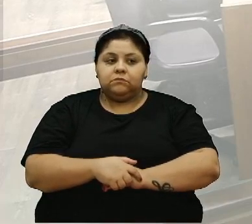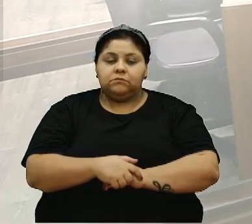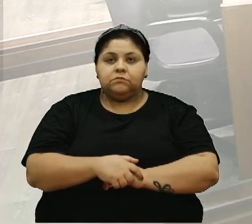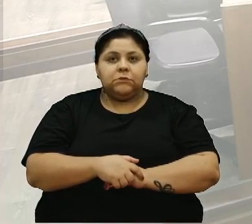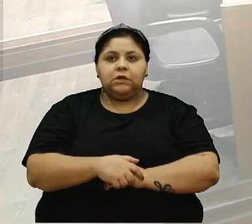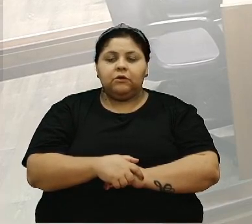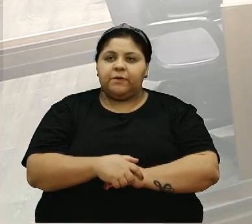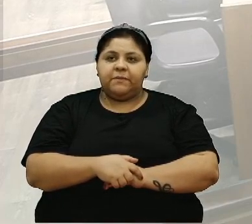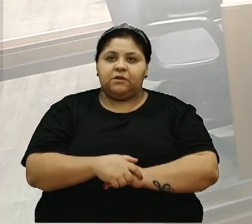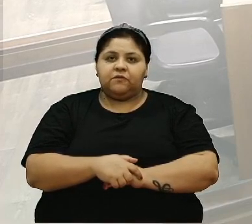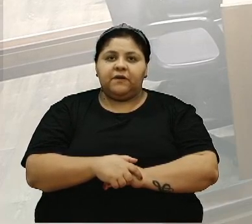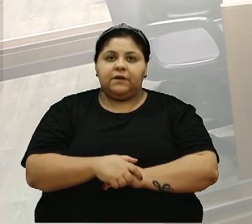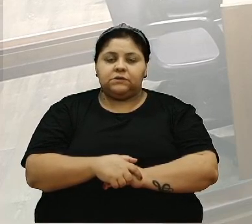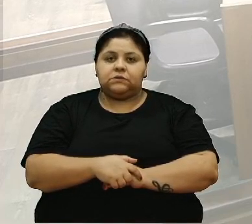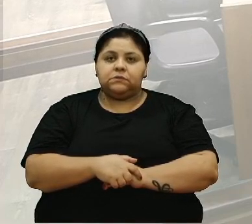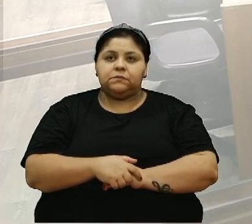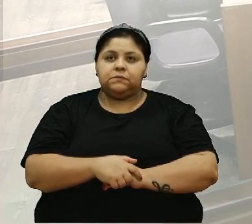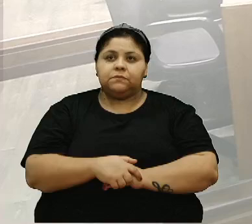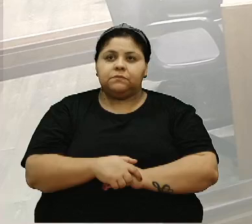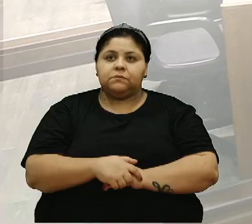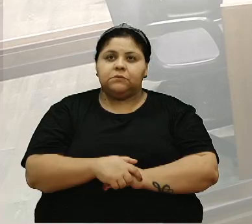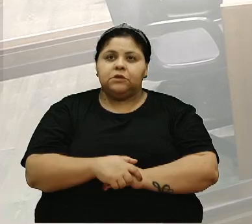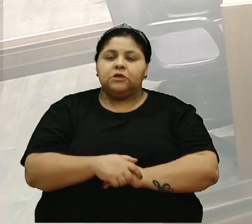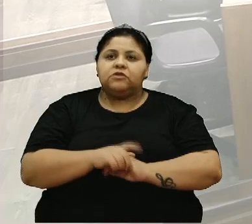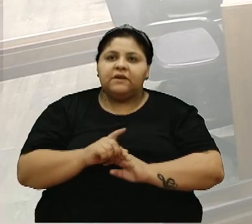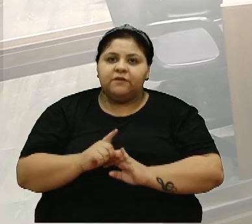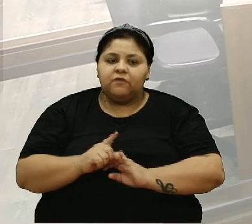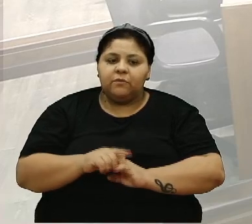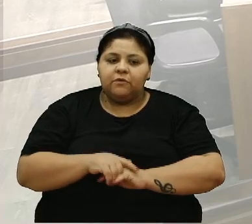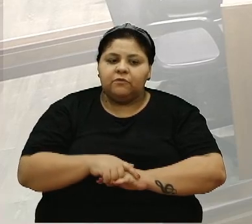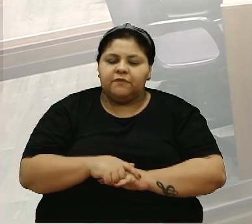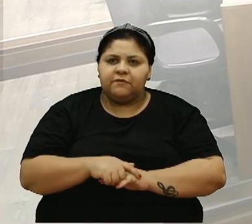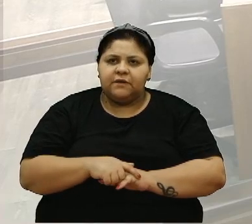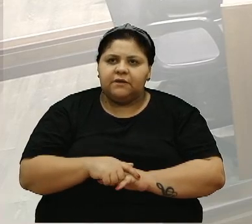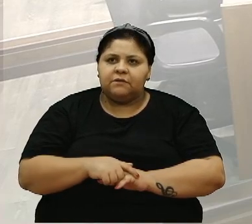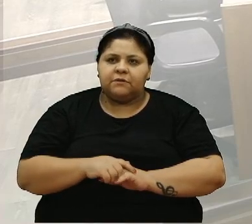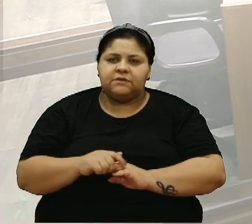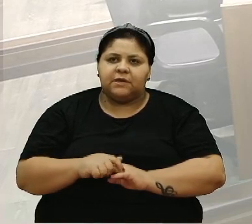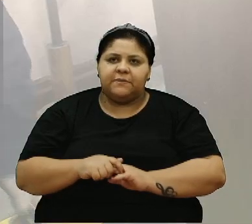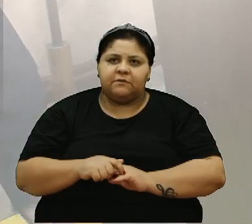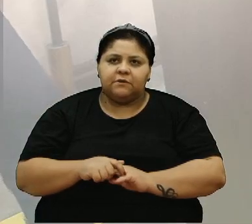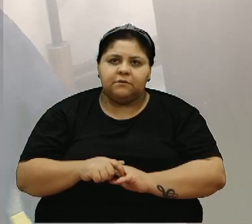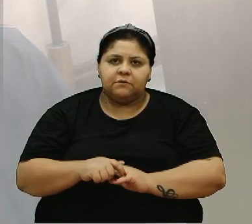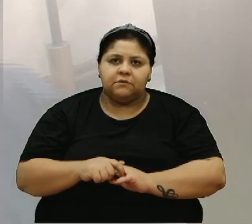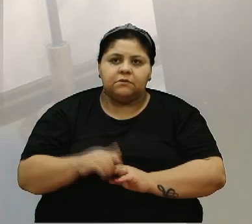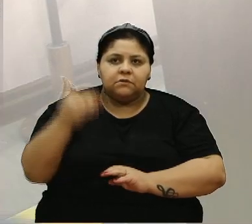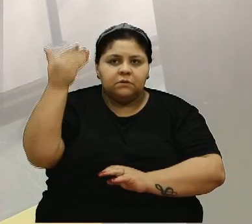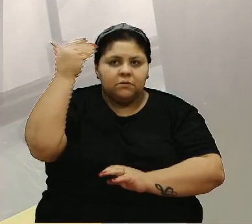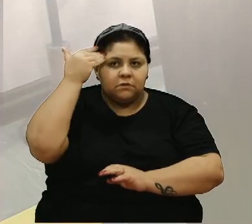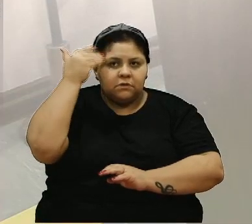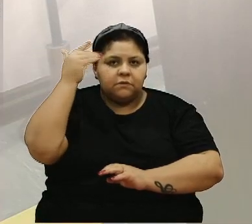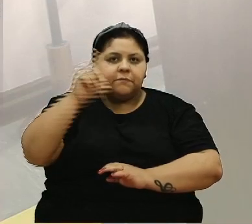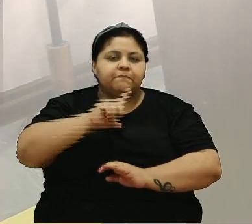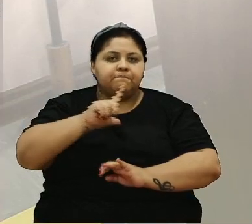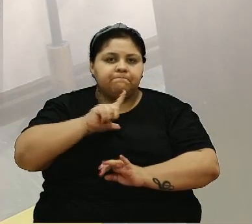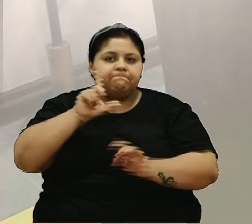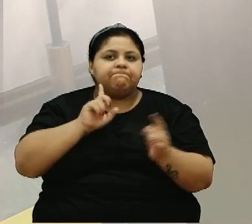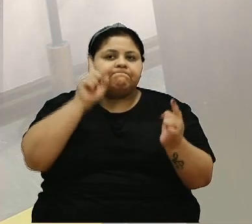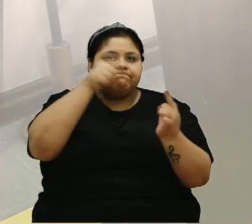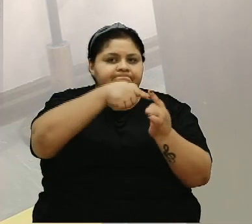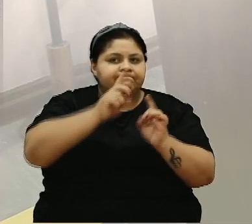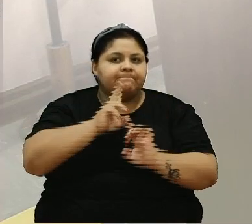Rafael. Não, e essa situação da pinguela aí não pode continuar. Eu sei que tem boa intenção, tem